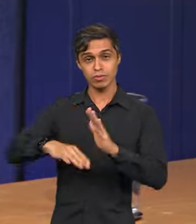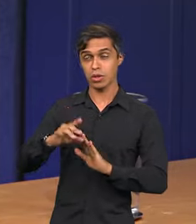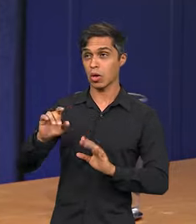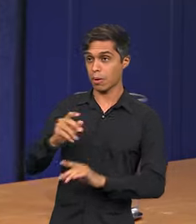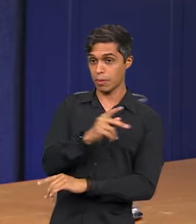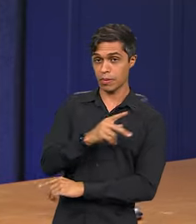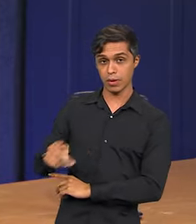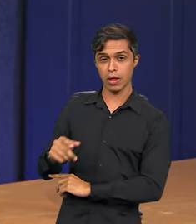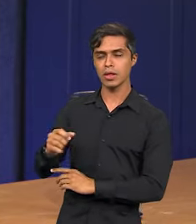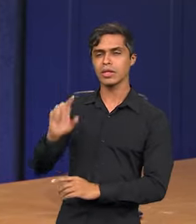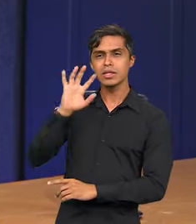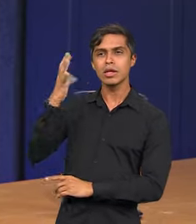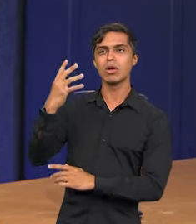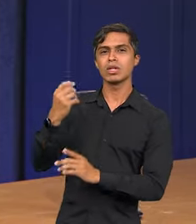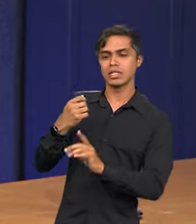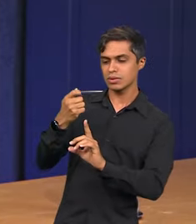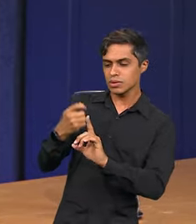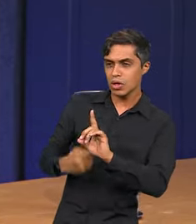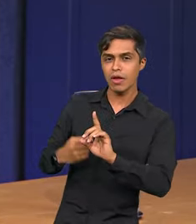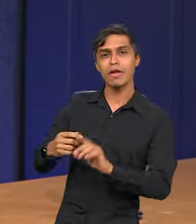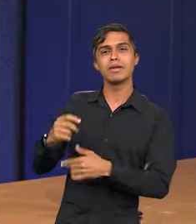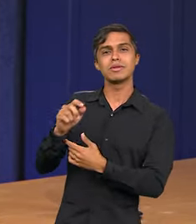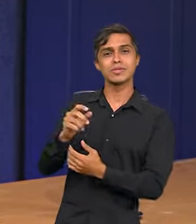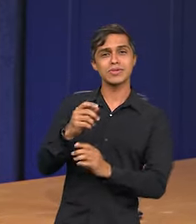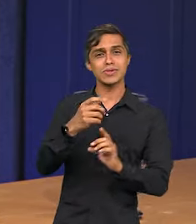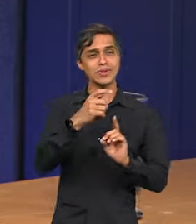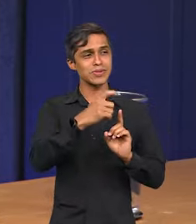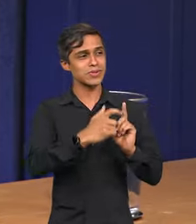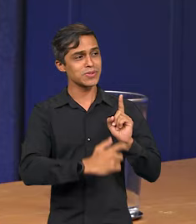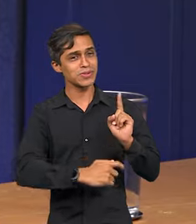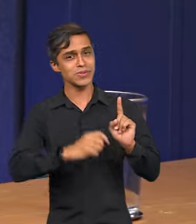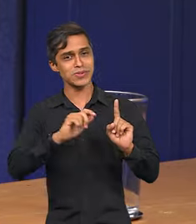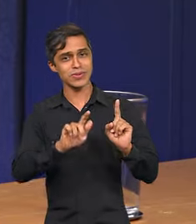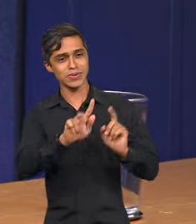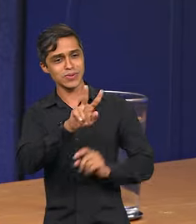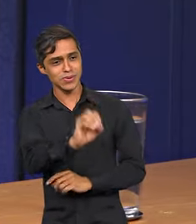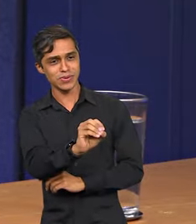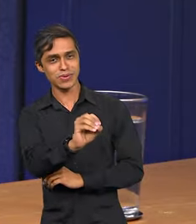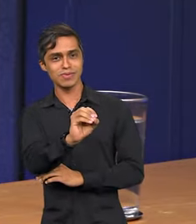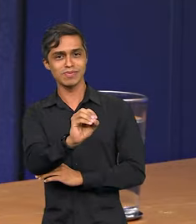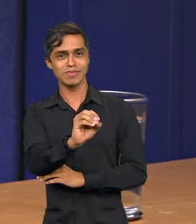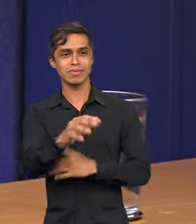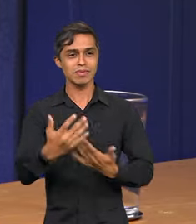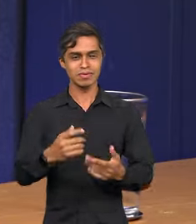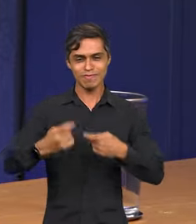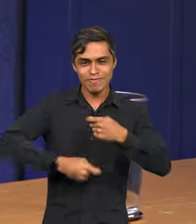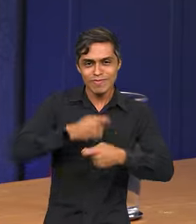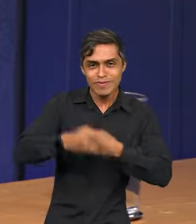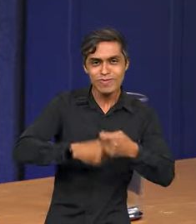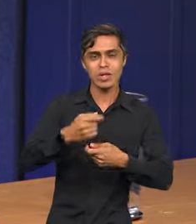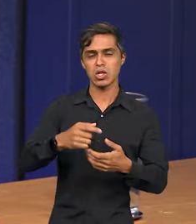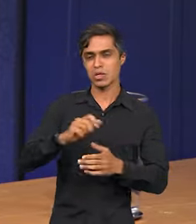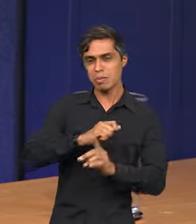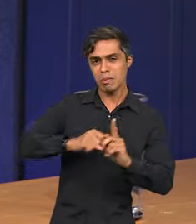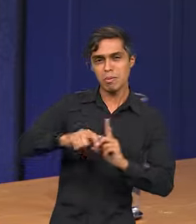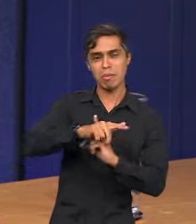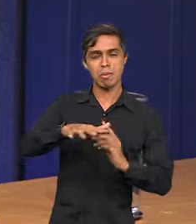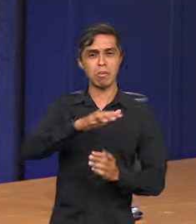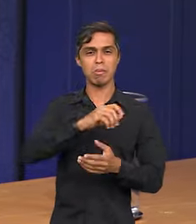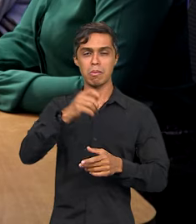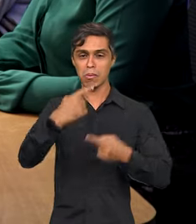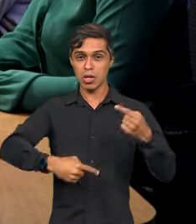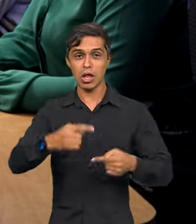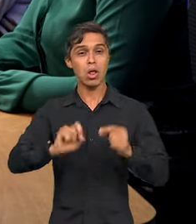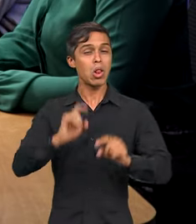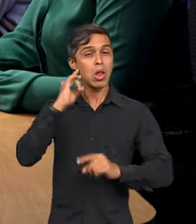o presidente decidiu criar o G20 social além das trilhas tradicionais de Finanças e geopolítica é uma